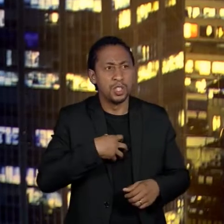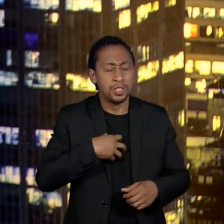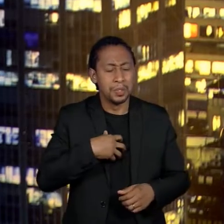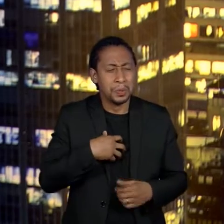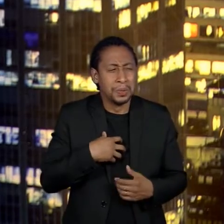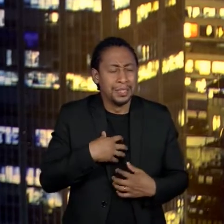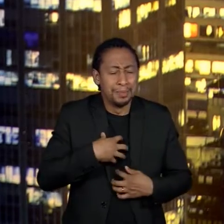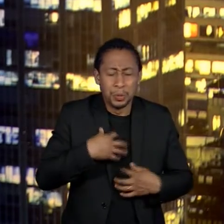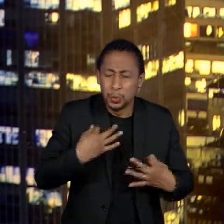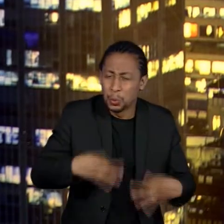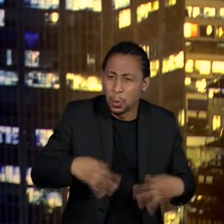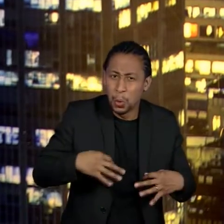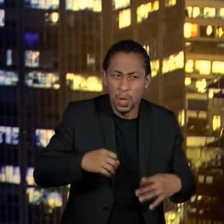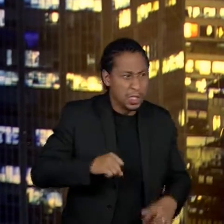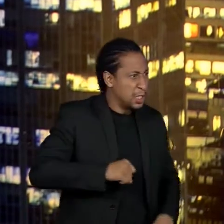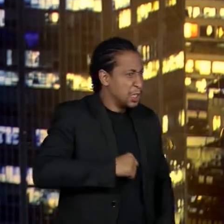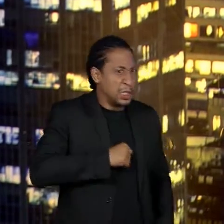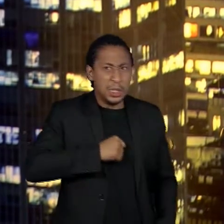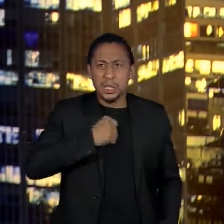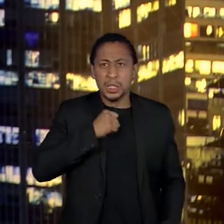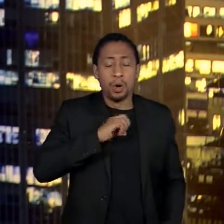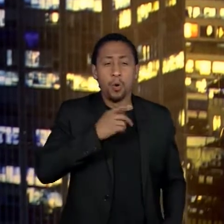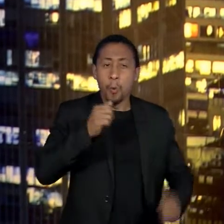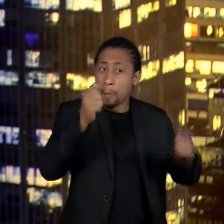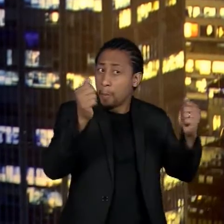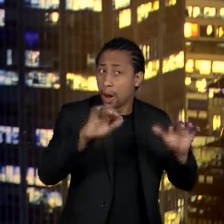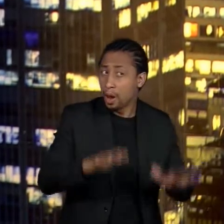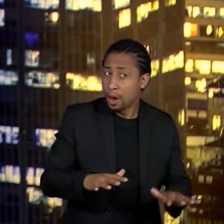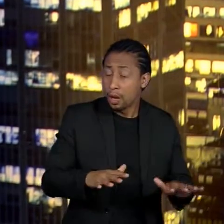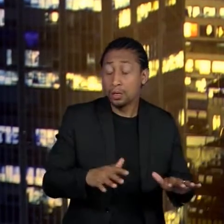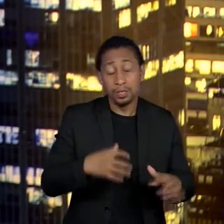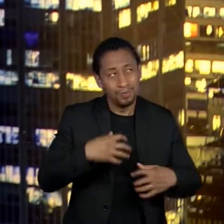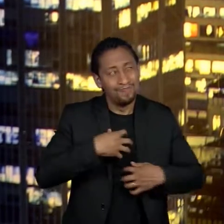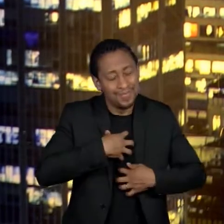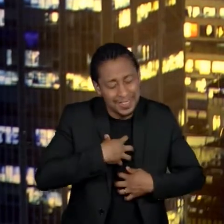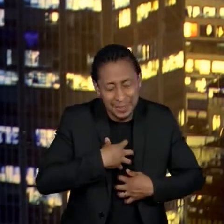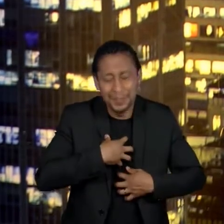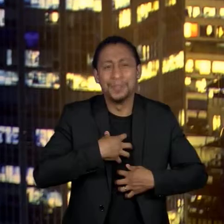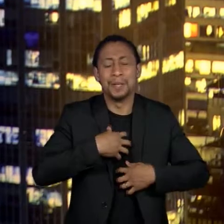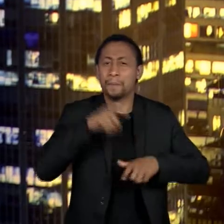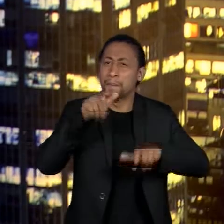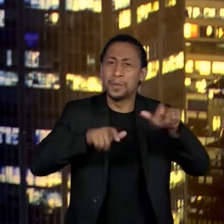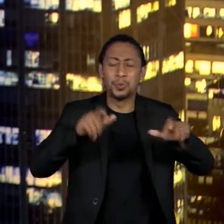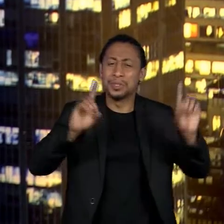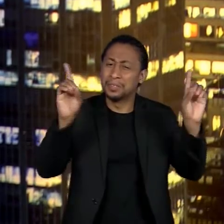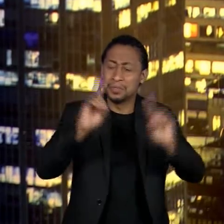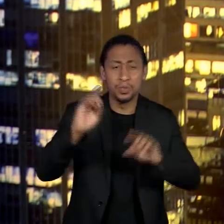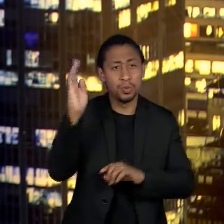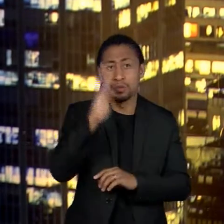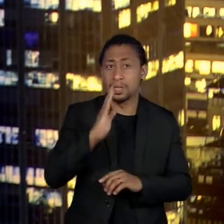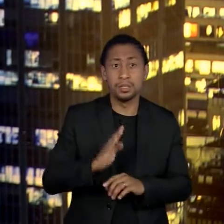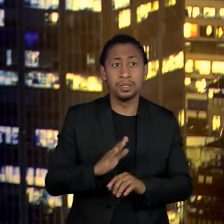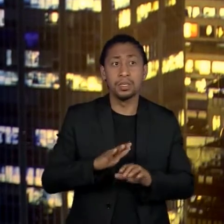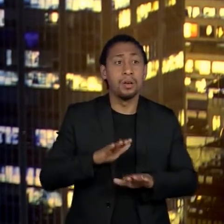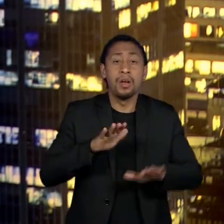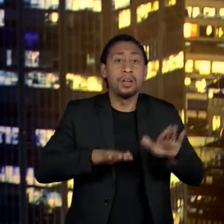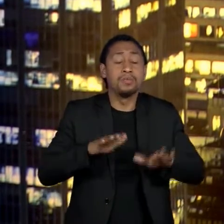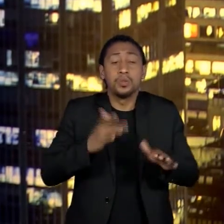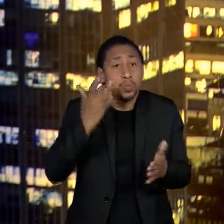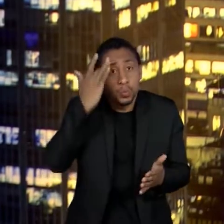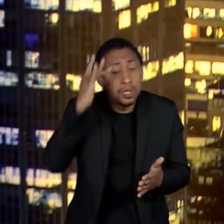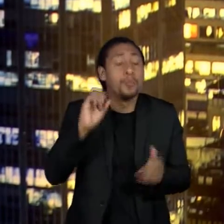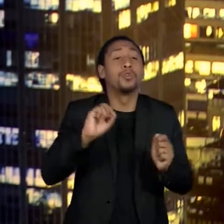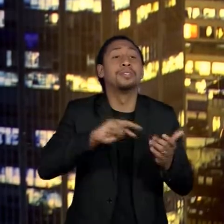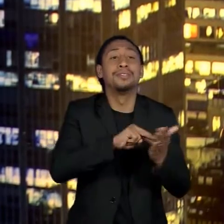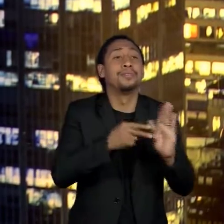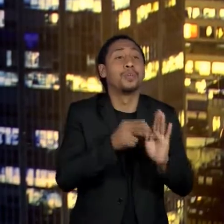ele escreve: a minha liberdade e a de milhares de outras pessoas com deficiência no país não passam pelo objeto que usamos para nos deslocar, mas